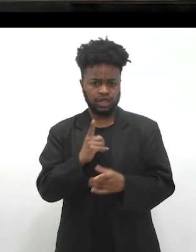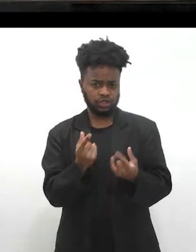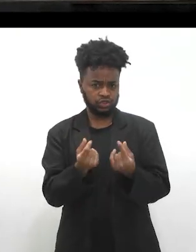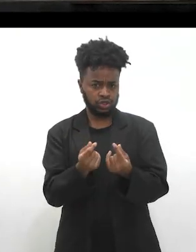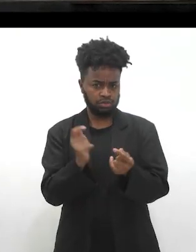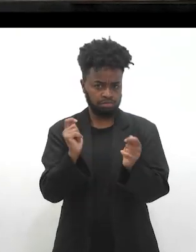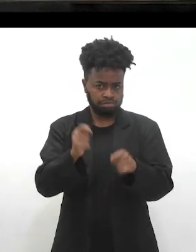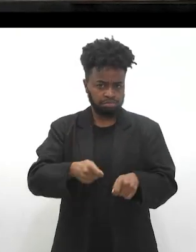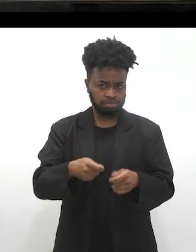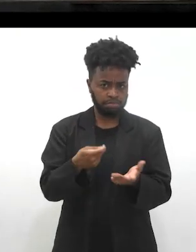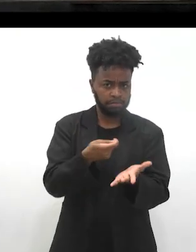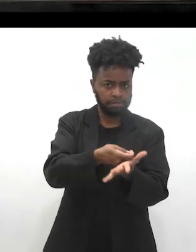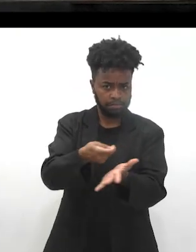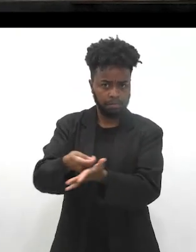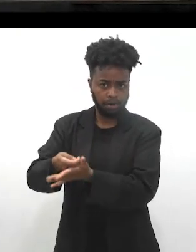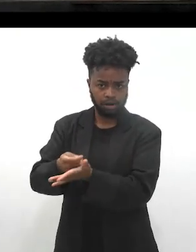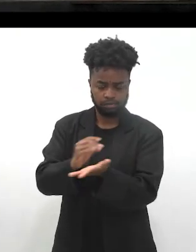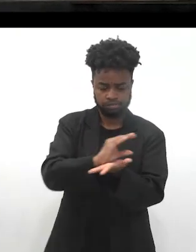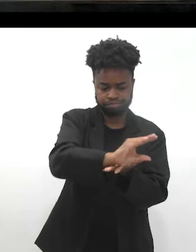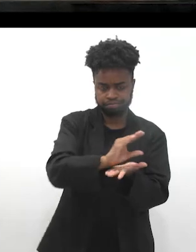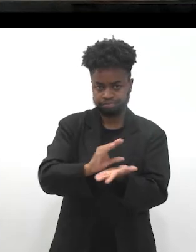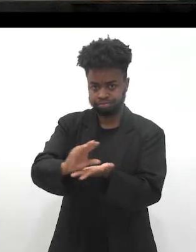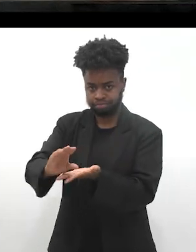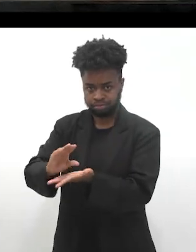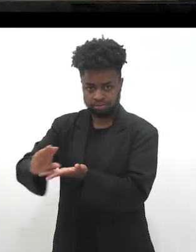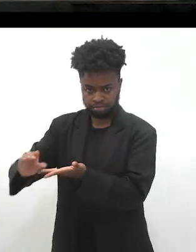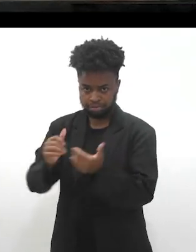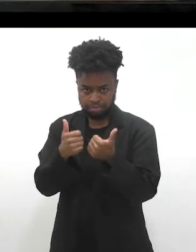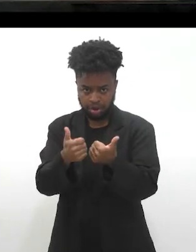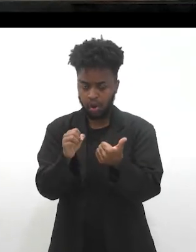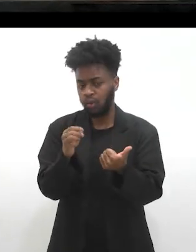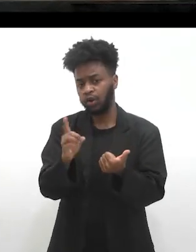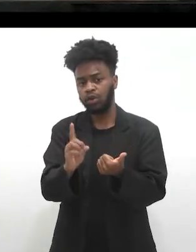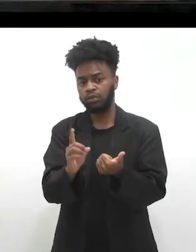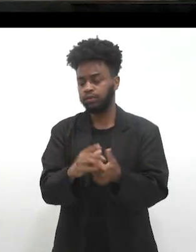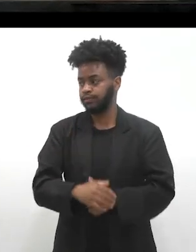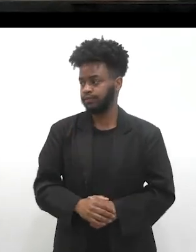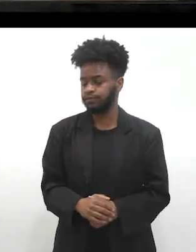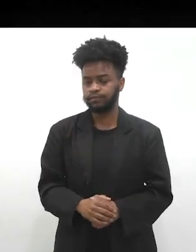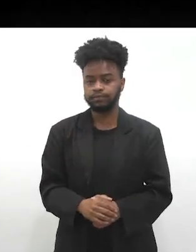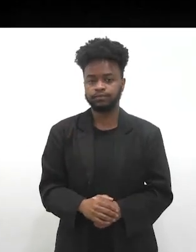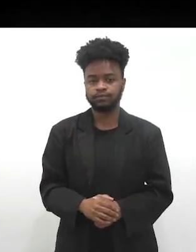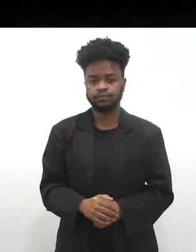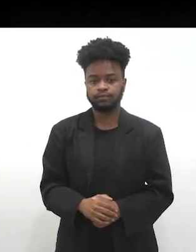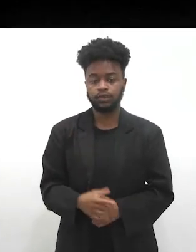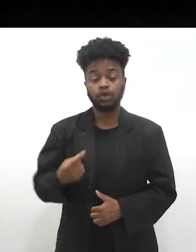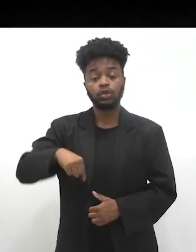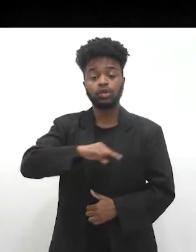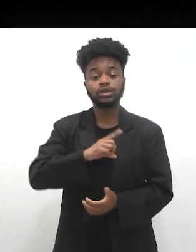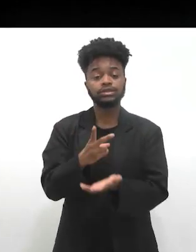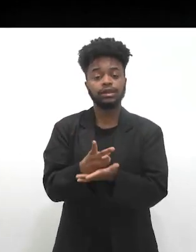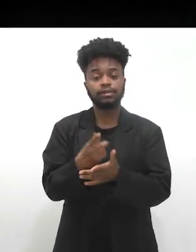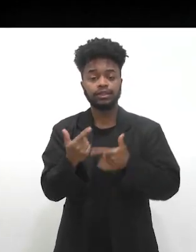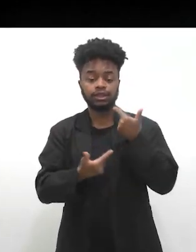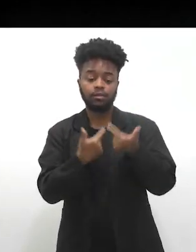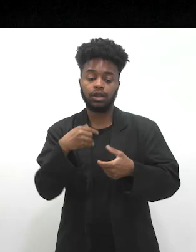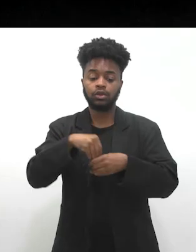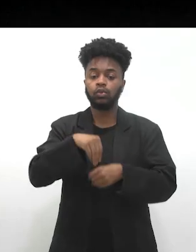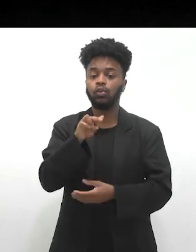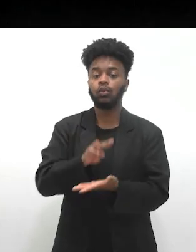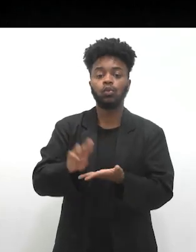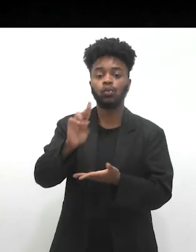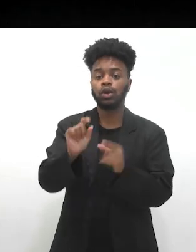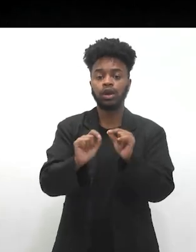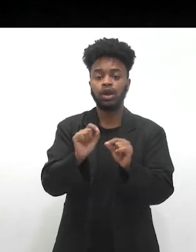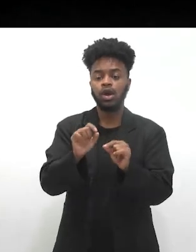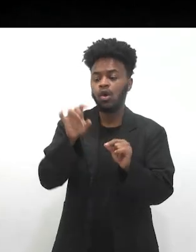Existe recurso remanejado para isso? Está tranquilo ou não está? O que a gente trabalha sempre dentro das universidades